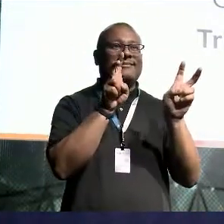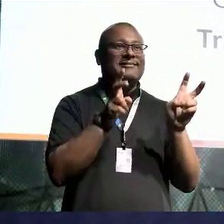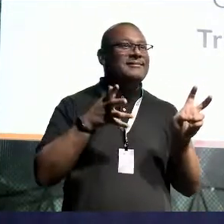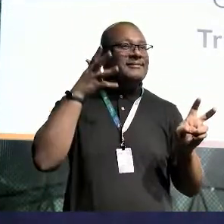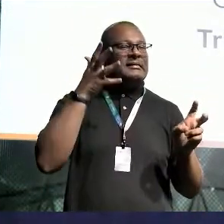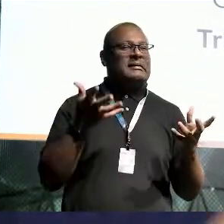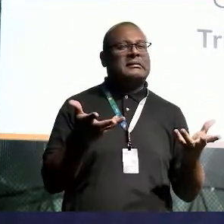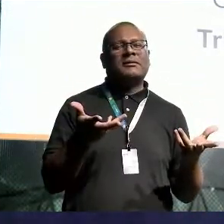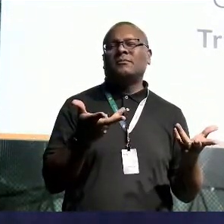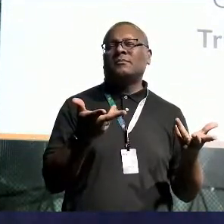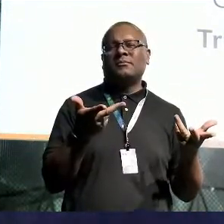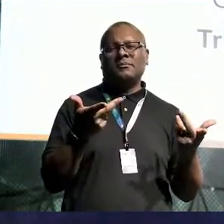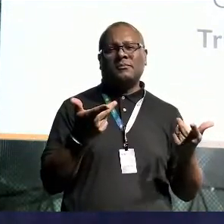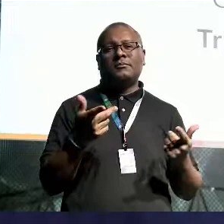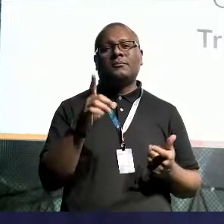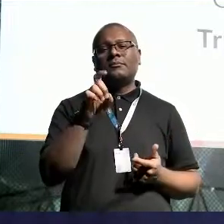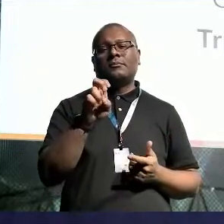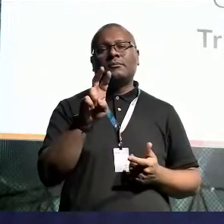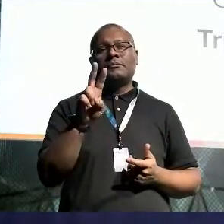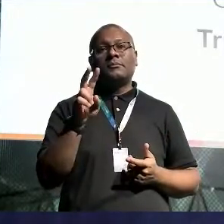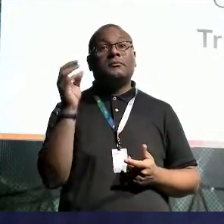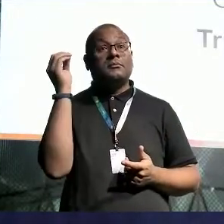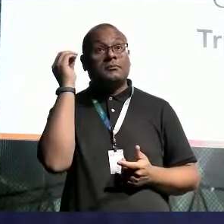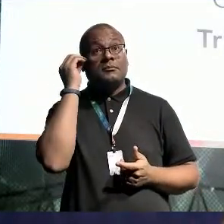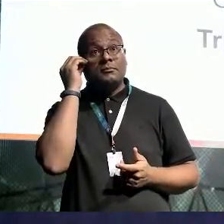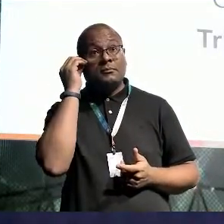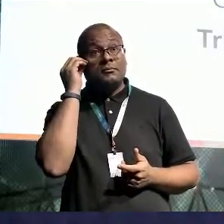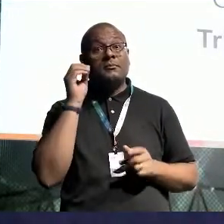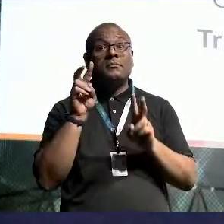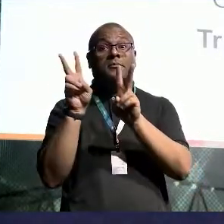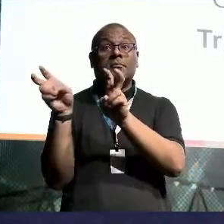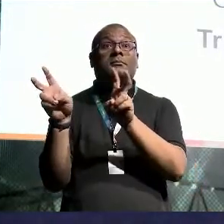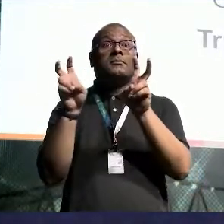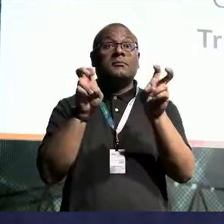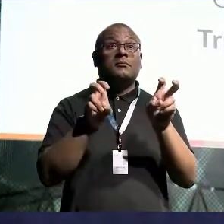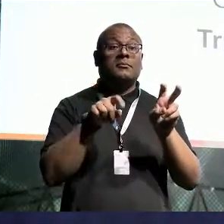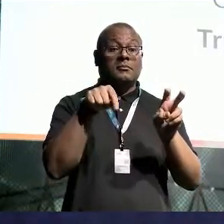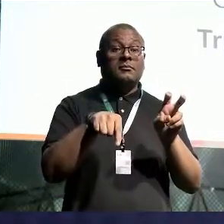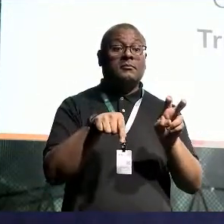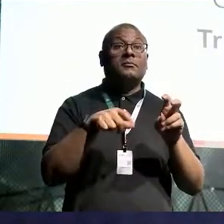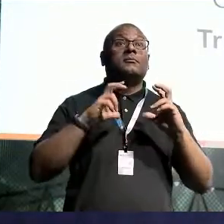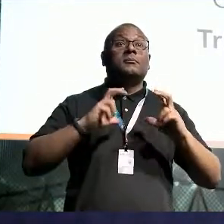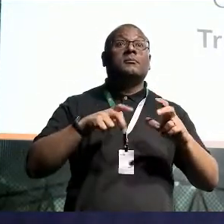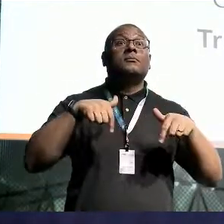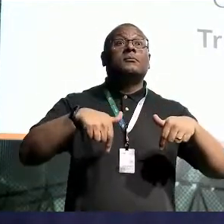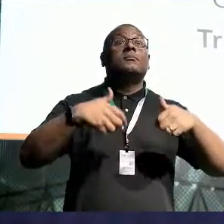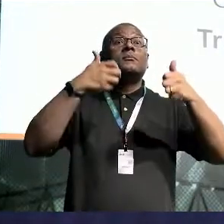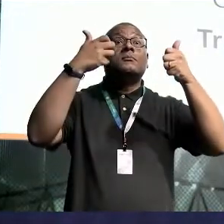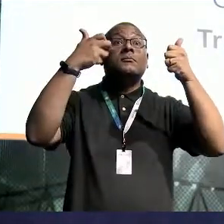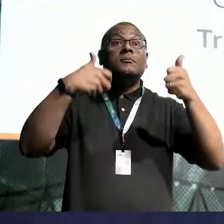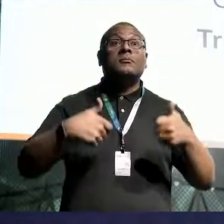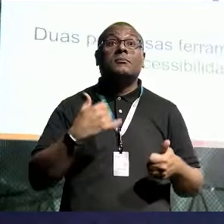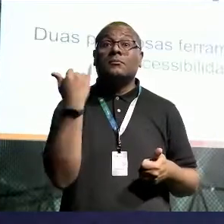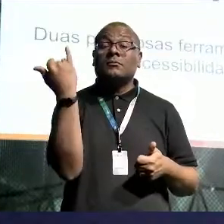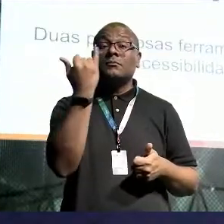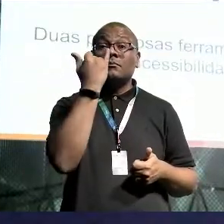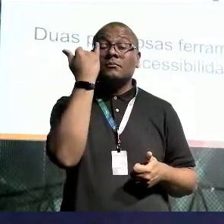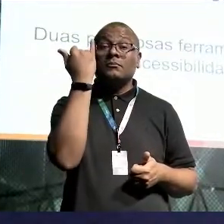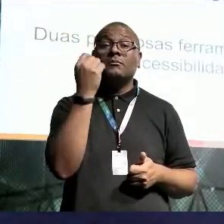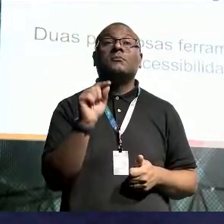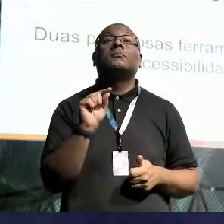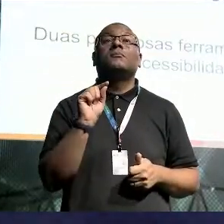estão fantásticas, tanto no DevTest, no teste, em todas as trilhas do TDC. E hoje a gente vai falar de um tema super